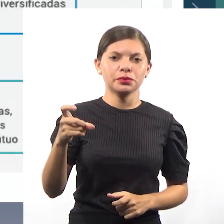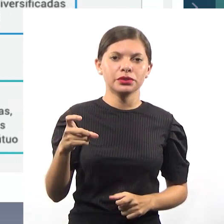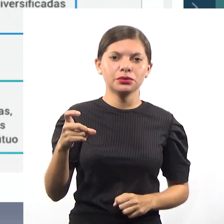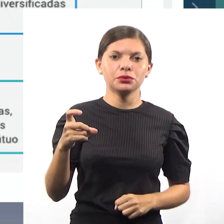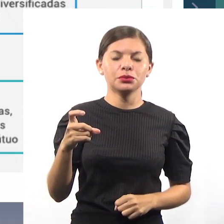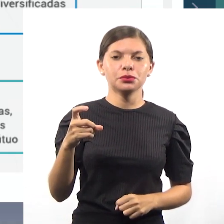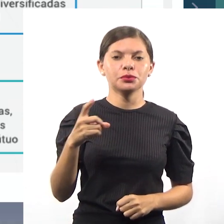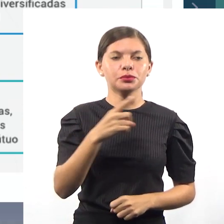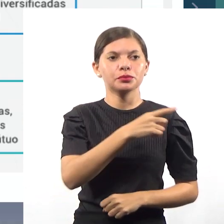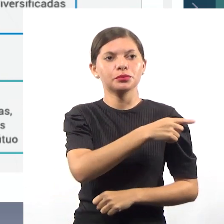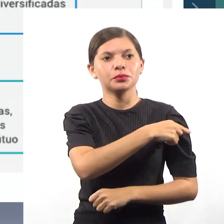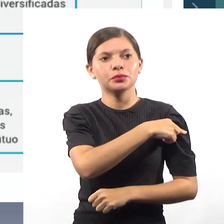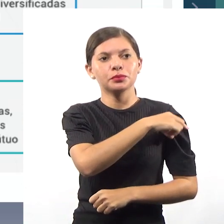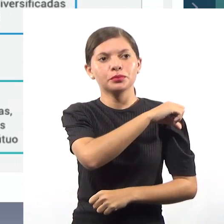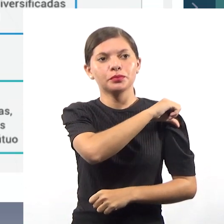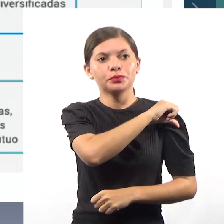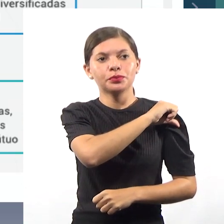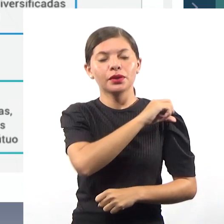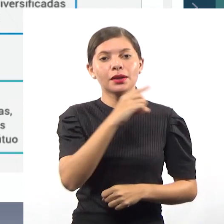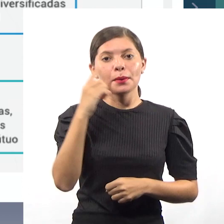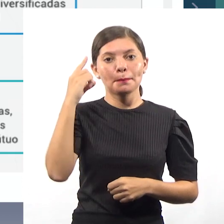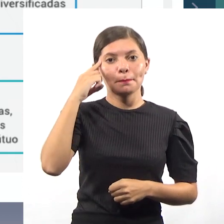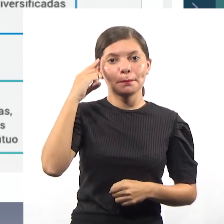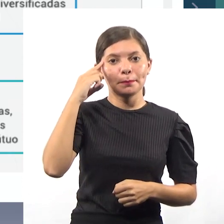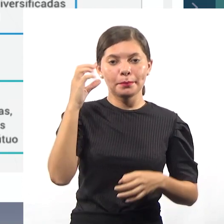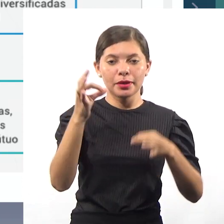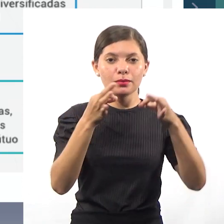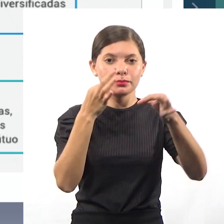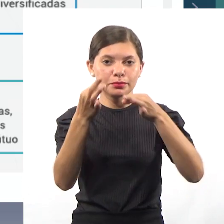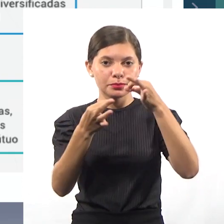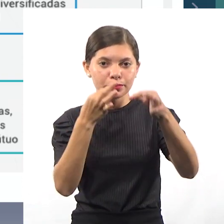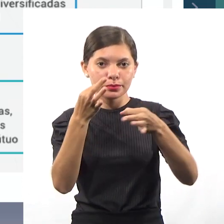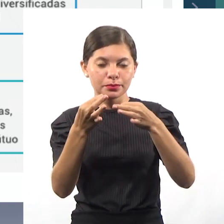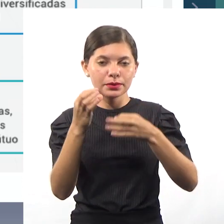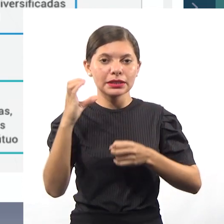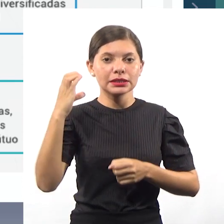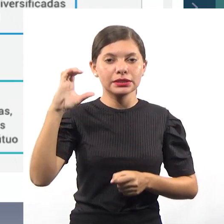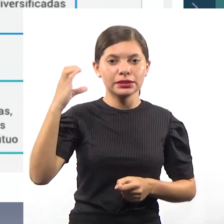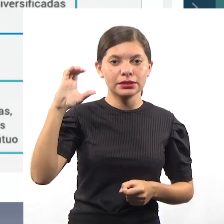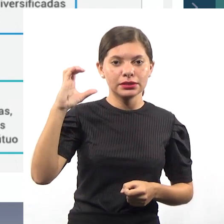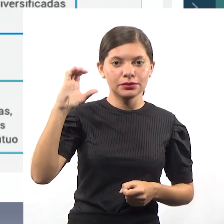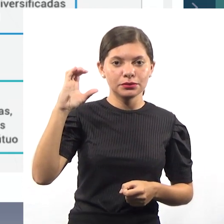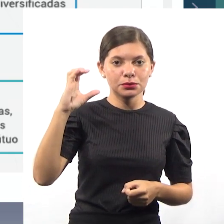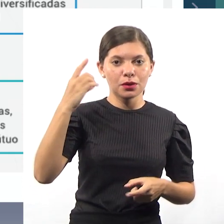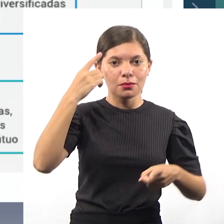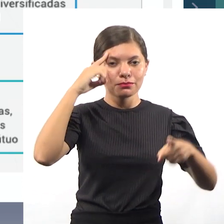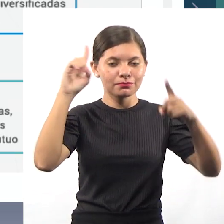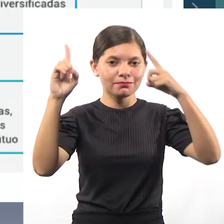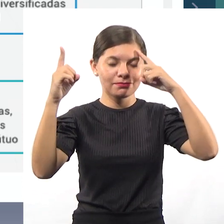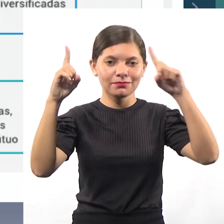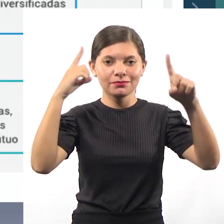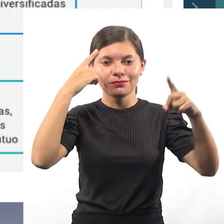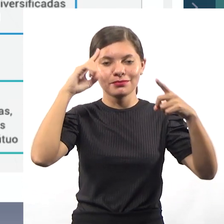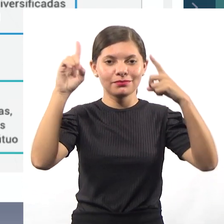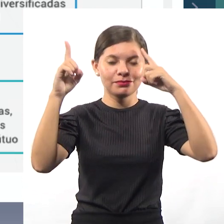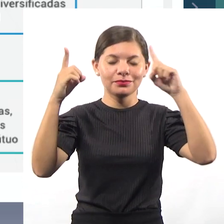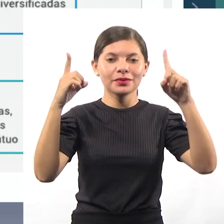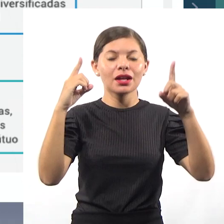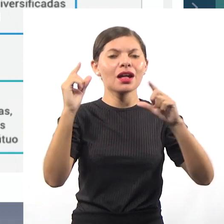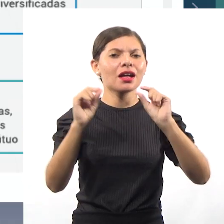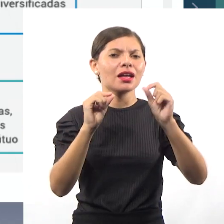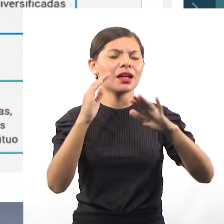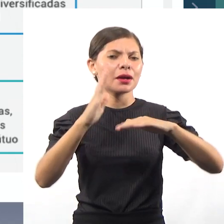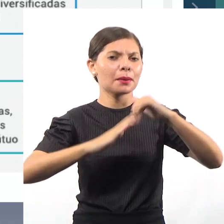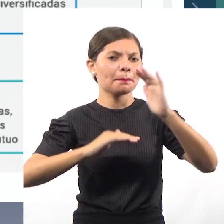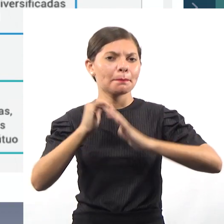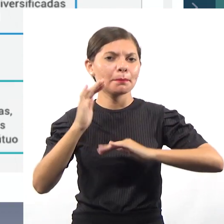o ensino fundamental é o pensamento crítico, científico e criativo, baseado na capacidade de quê?